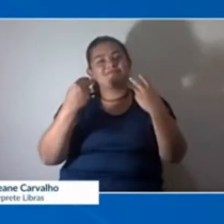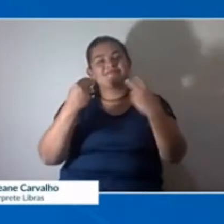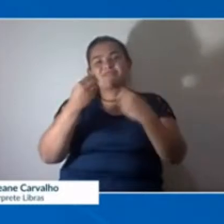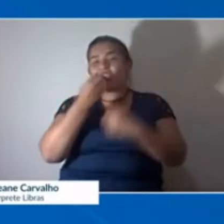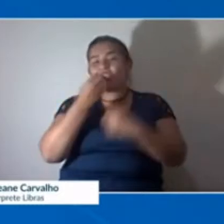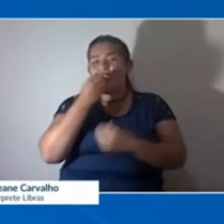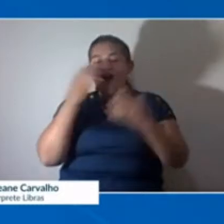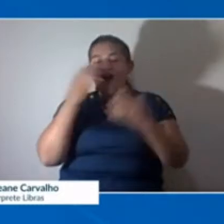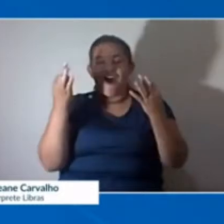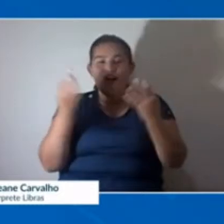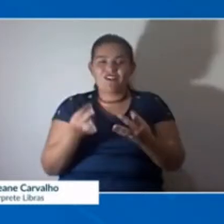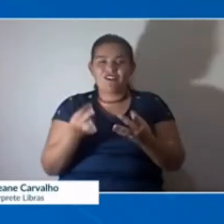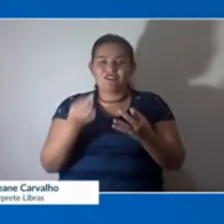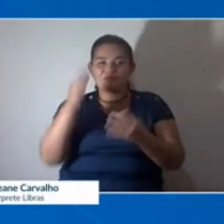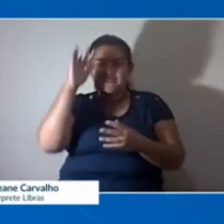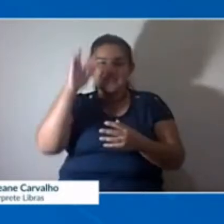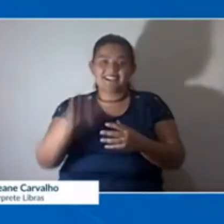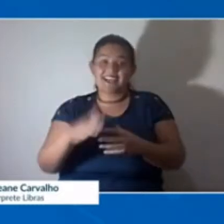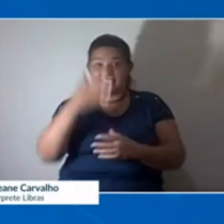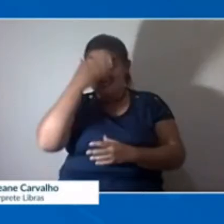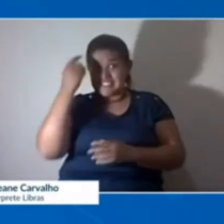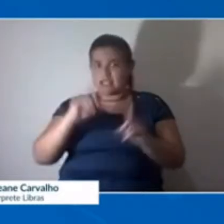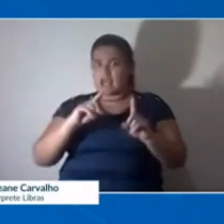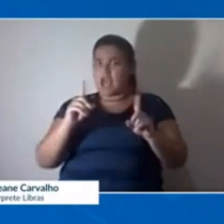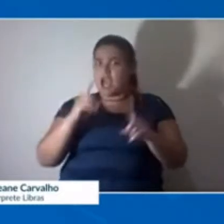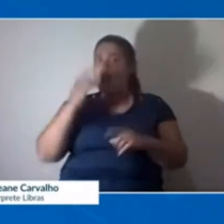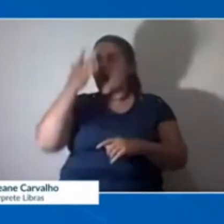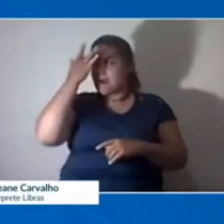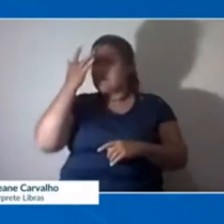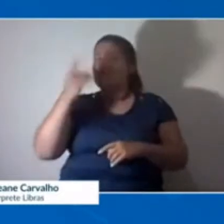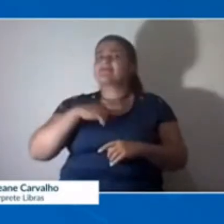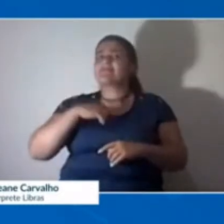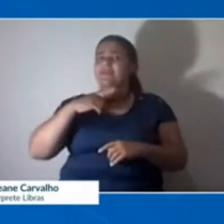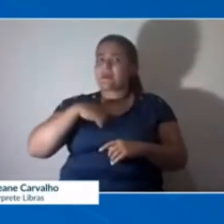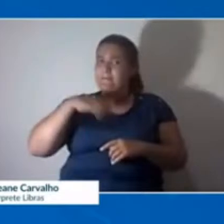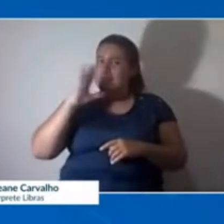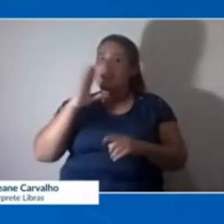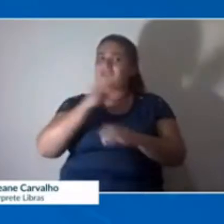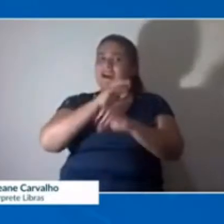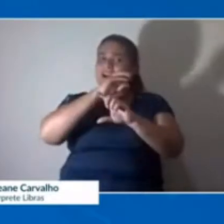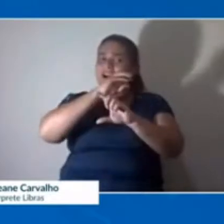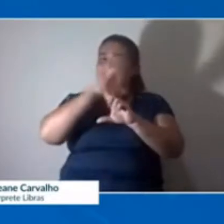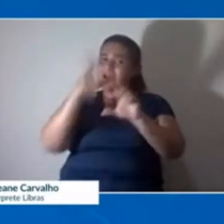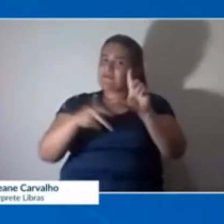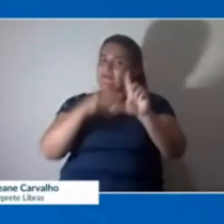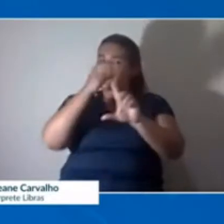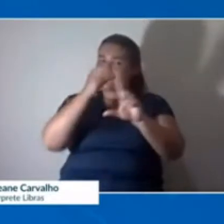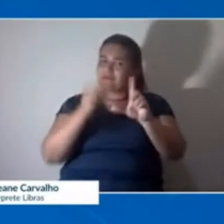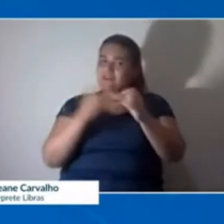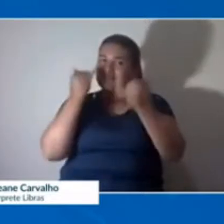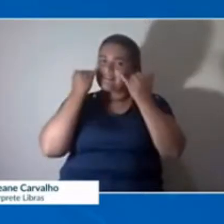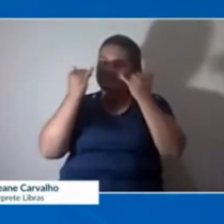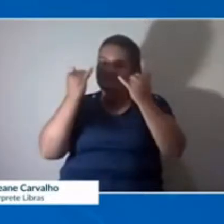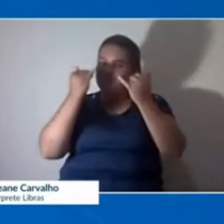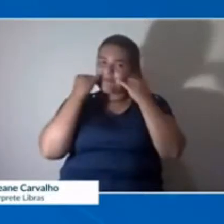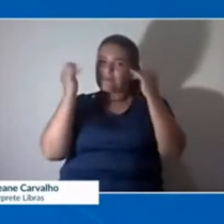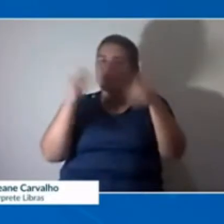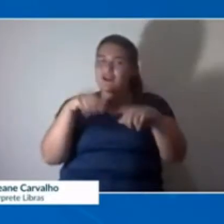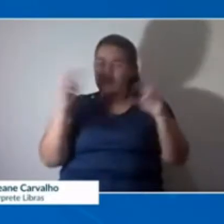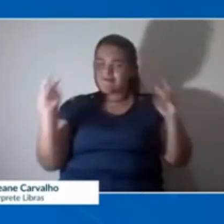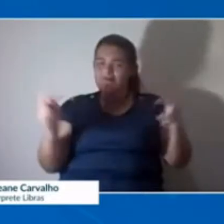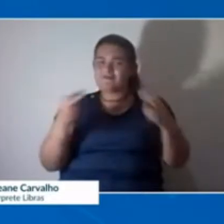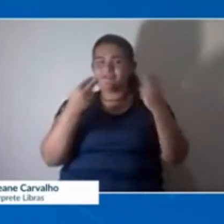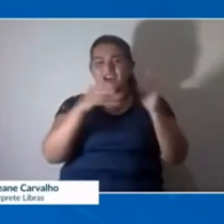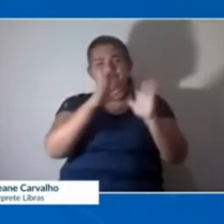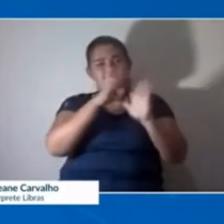tarde a todos. E não se esqueça que amanhã tem mais Mundo UFG com o nosso informativo, onde você pode conferir vários dados